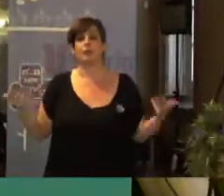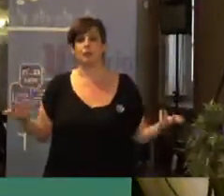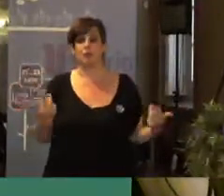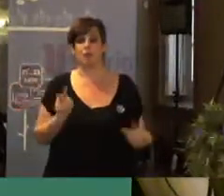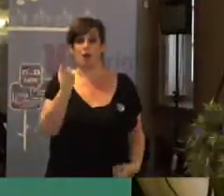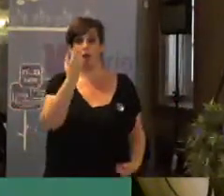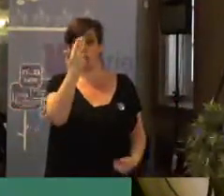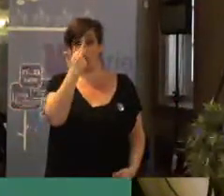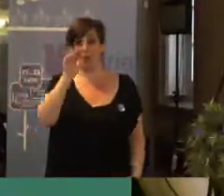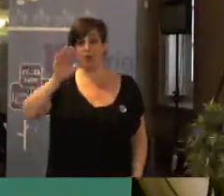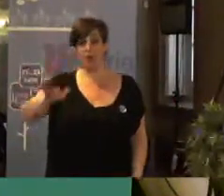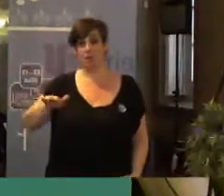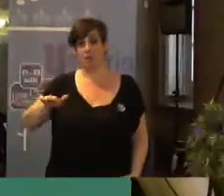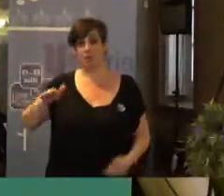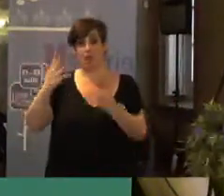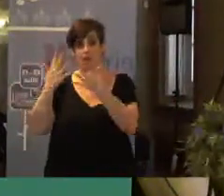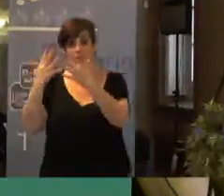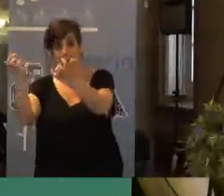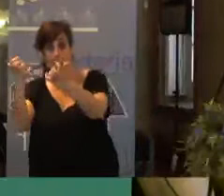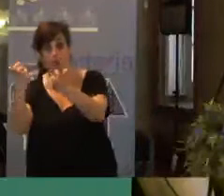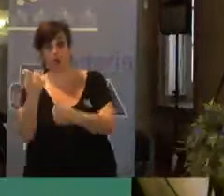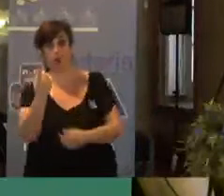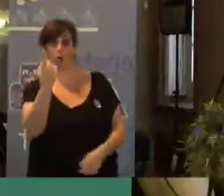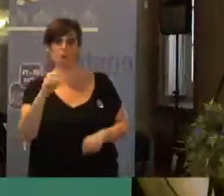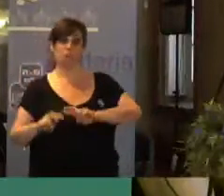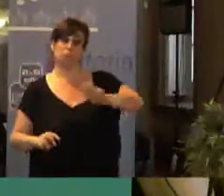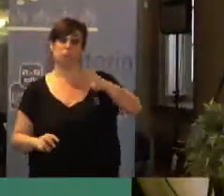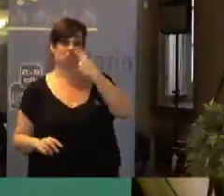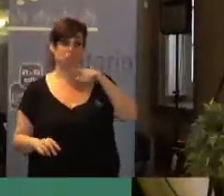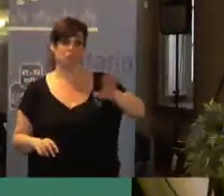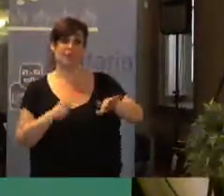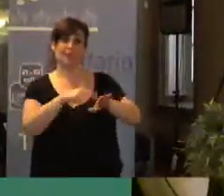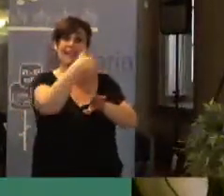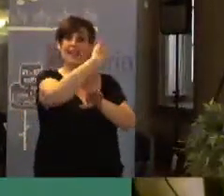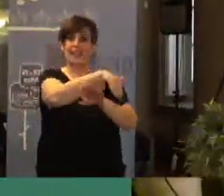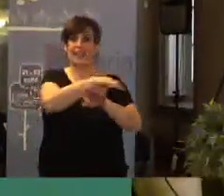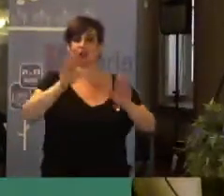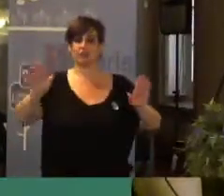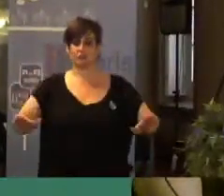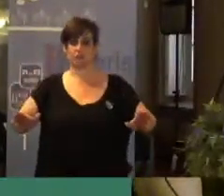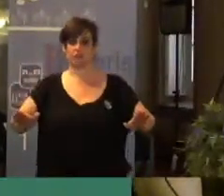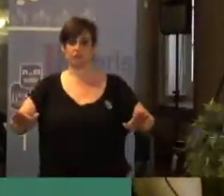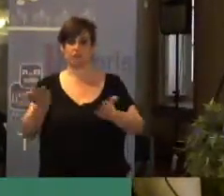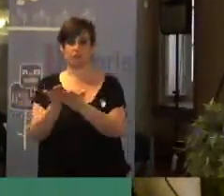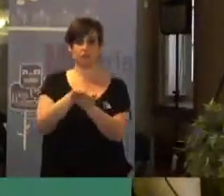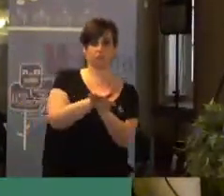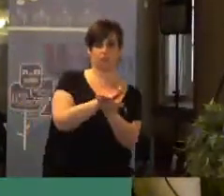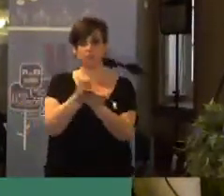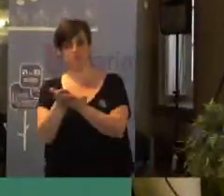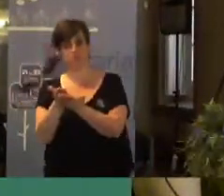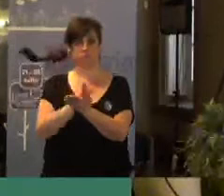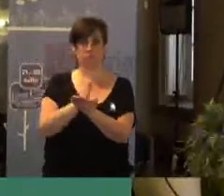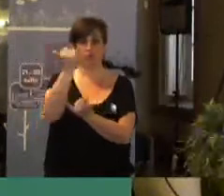ter um pé no Parlamento. E não ter dúvidas, nem vergonhas, nem tabus